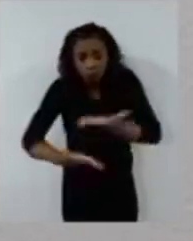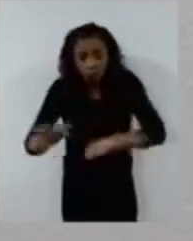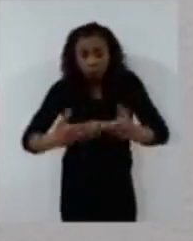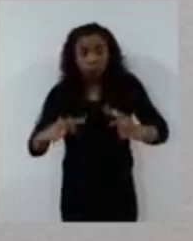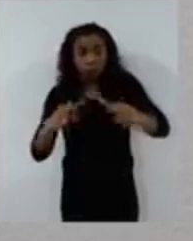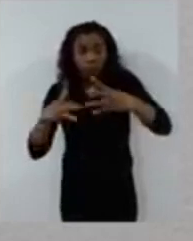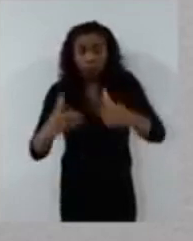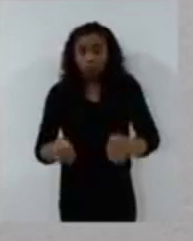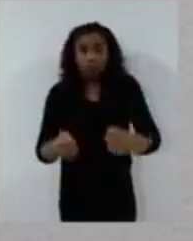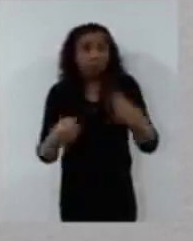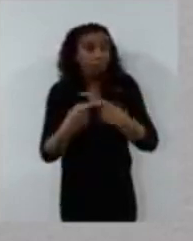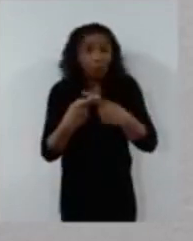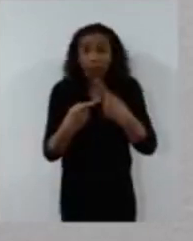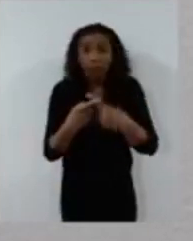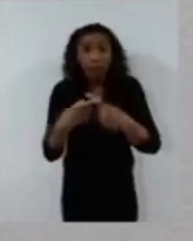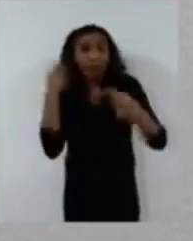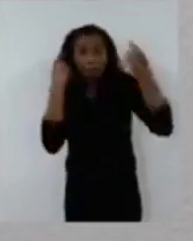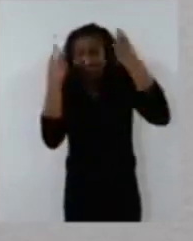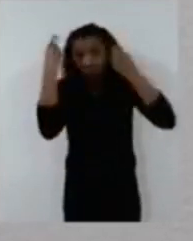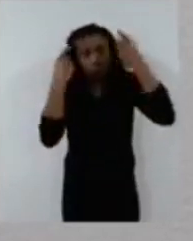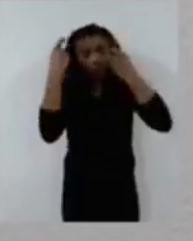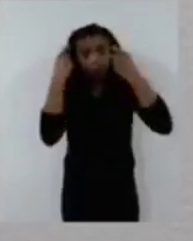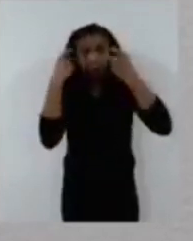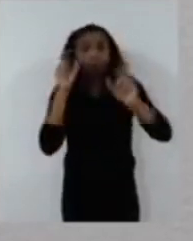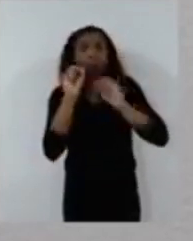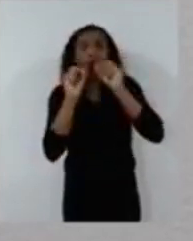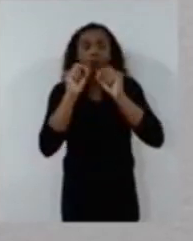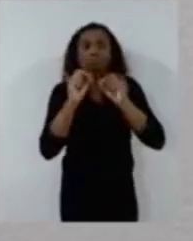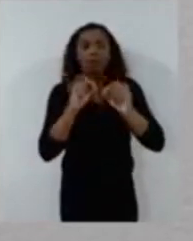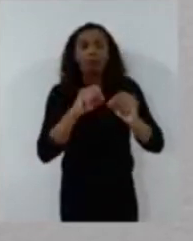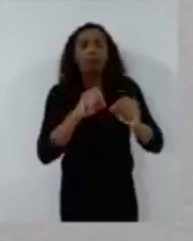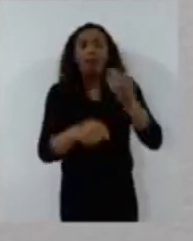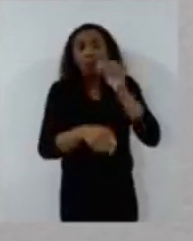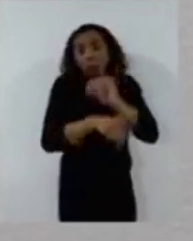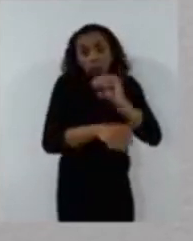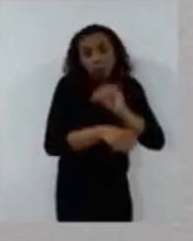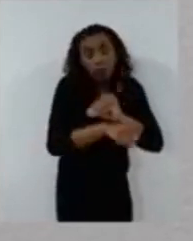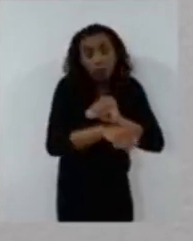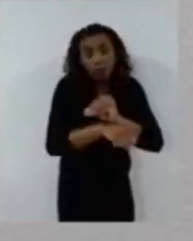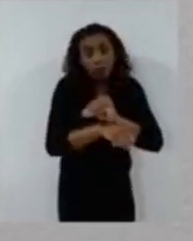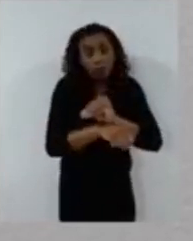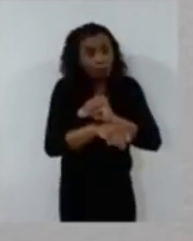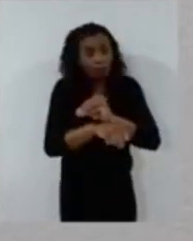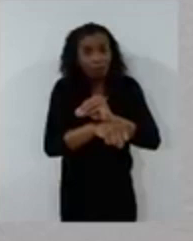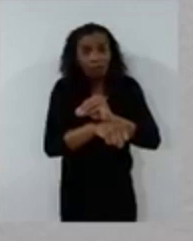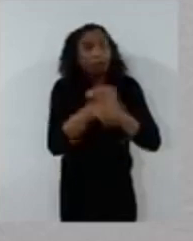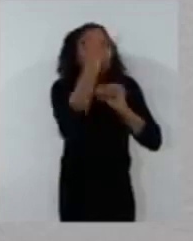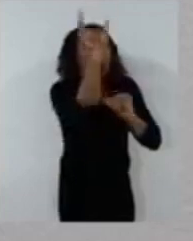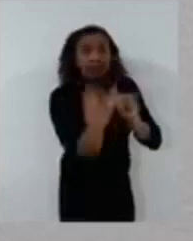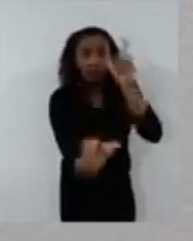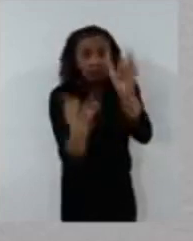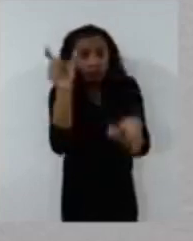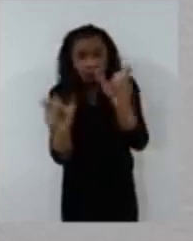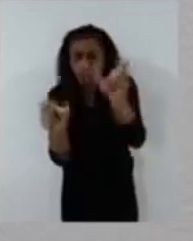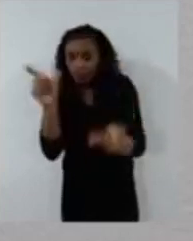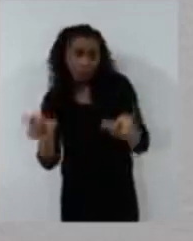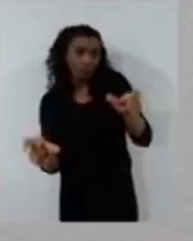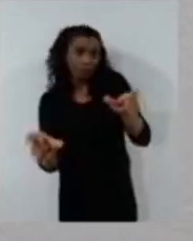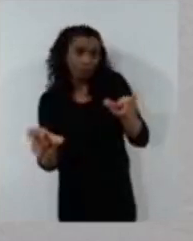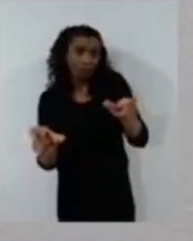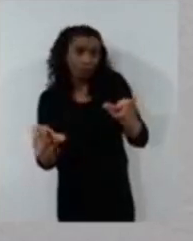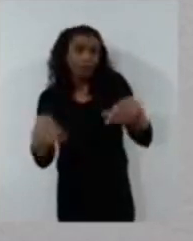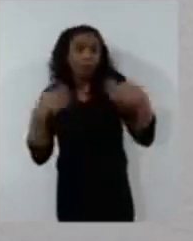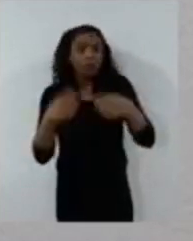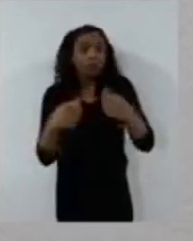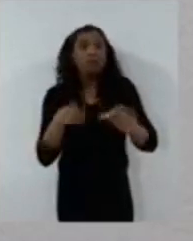grande preocupação é conseguir cuidar de todos. Para que isso aconteça, a gente deve fazer com que o vírus entre